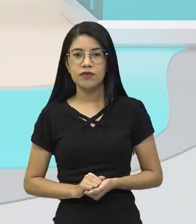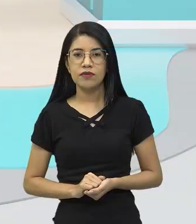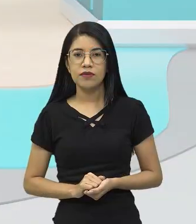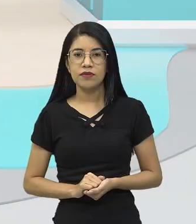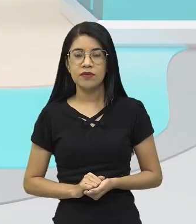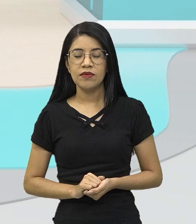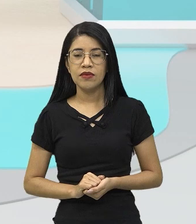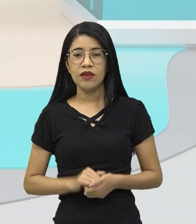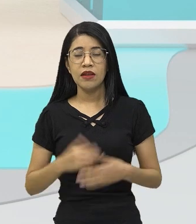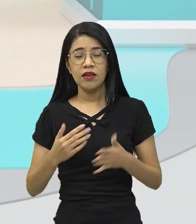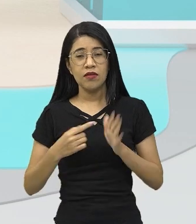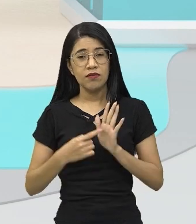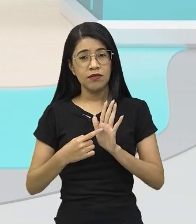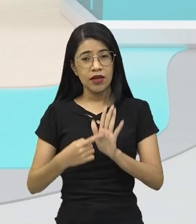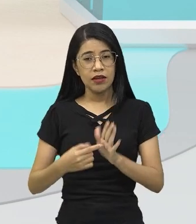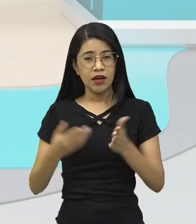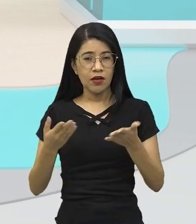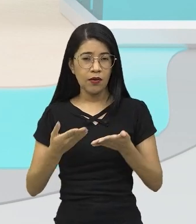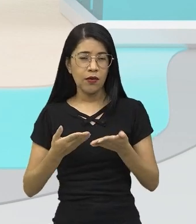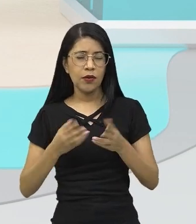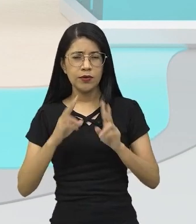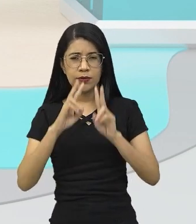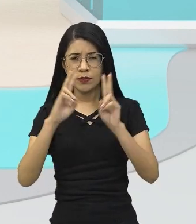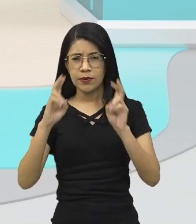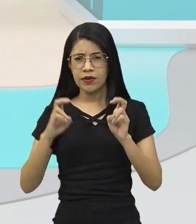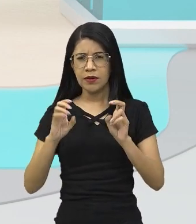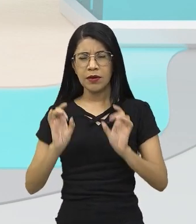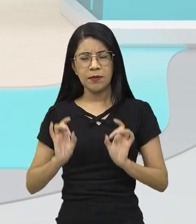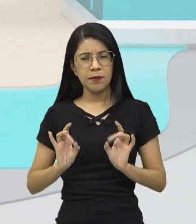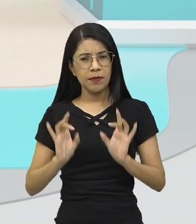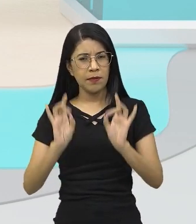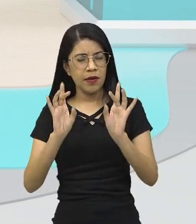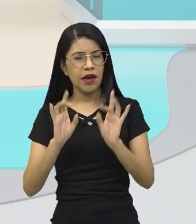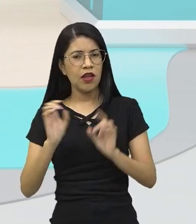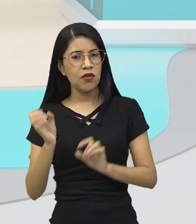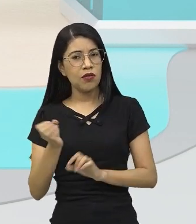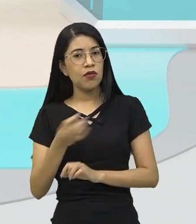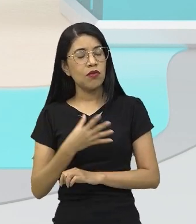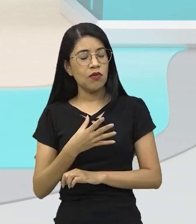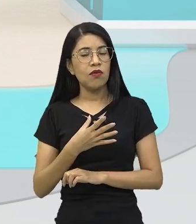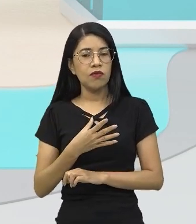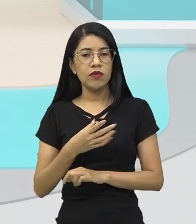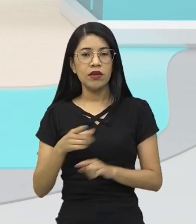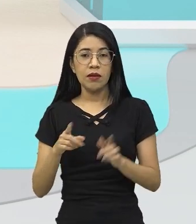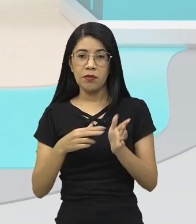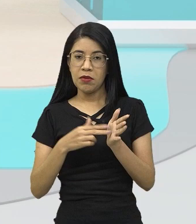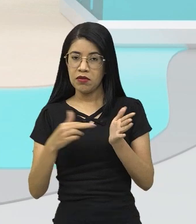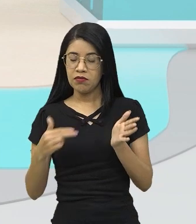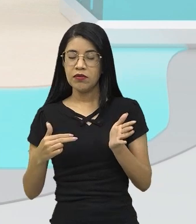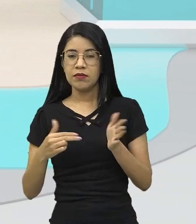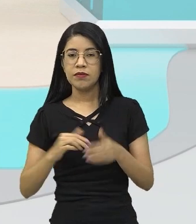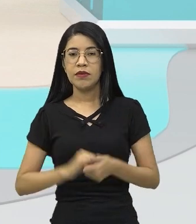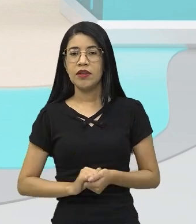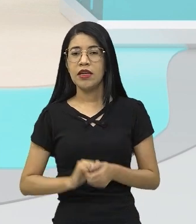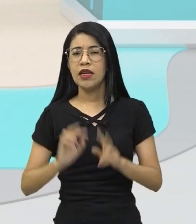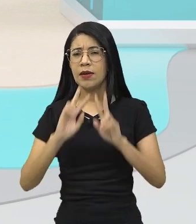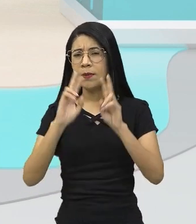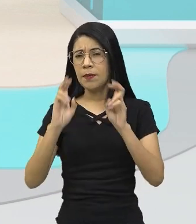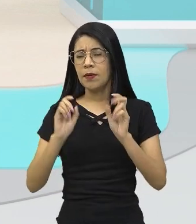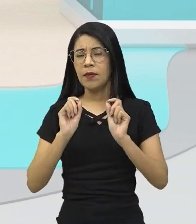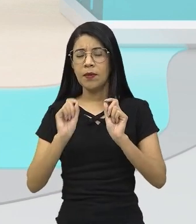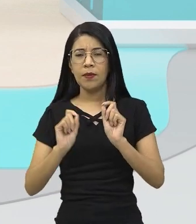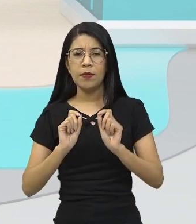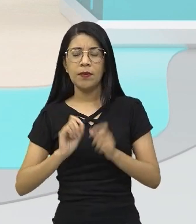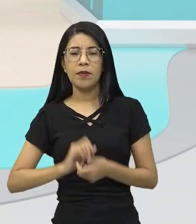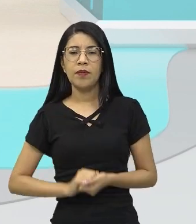Então, nós trazemos para você hoje um assunto especial, novo, é novidade, né? Nós vamos tratar